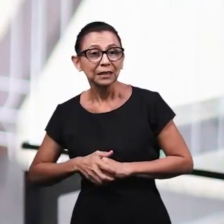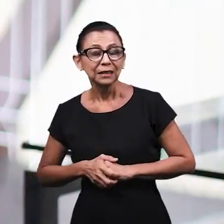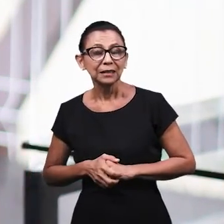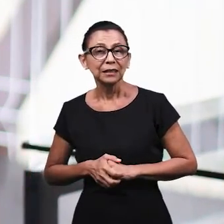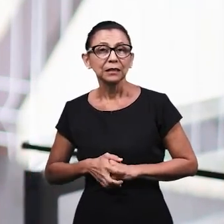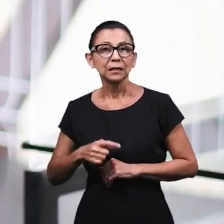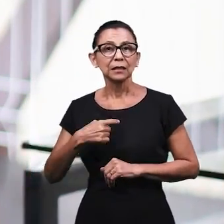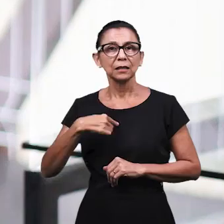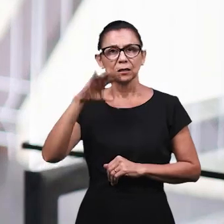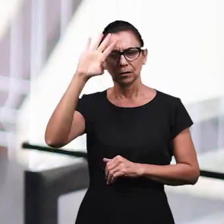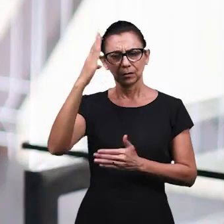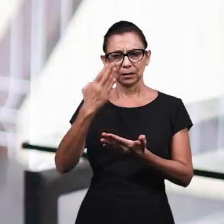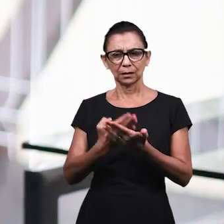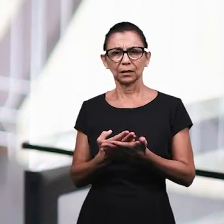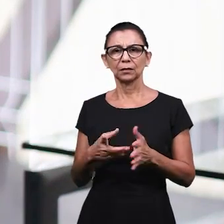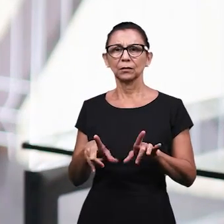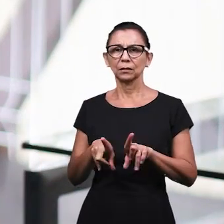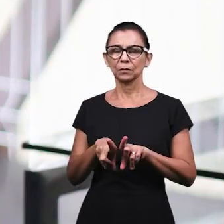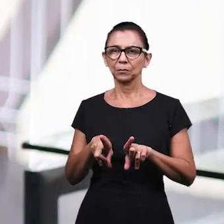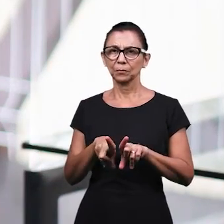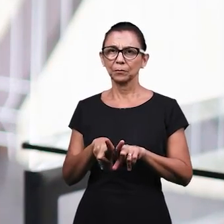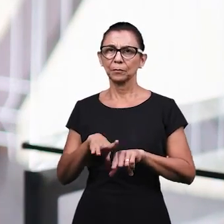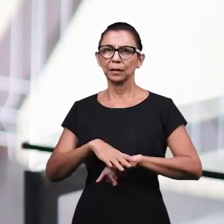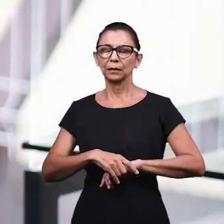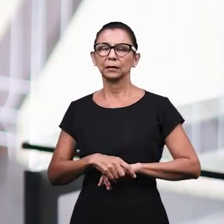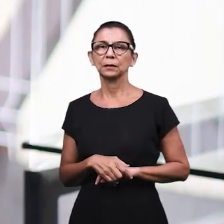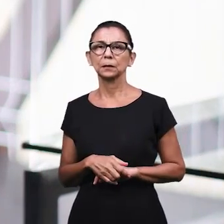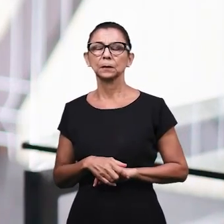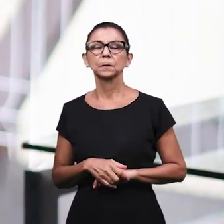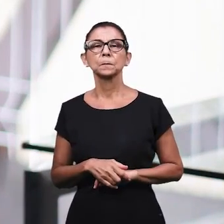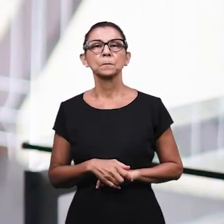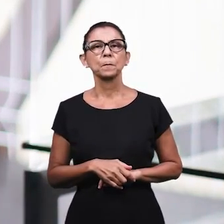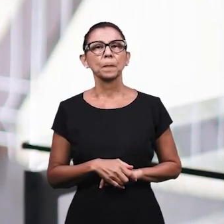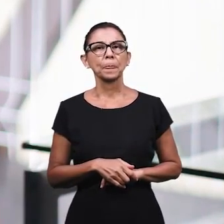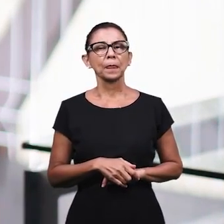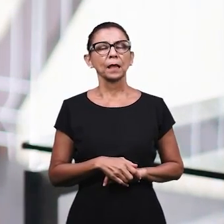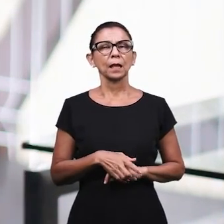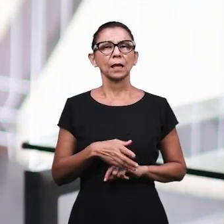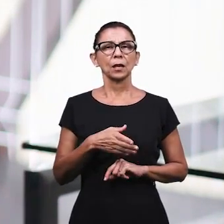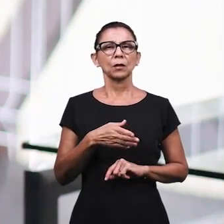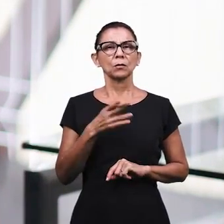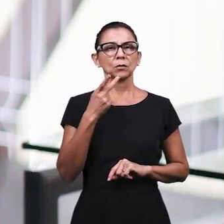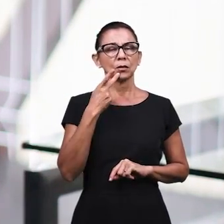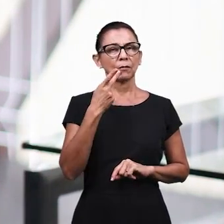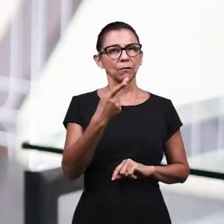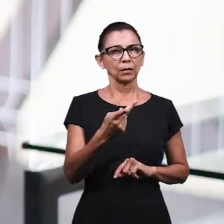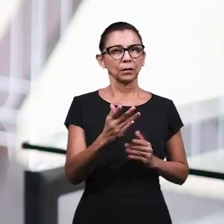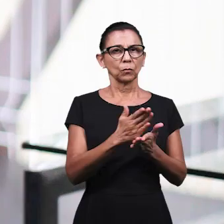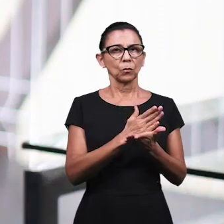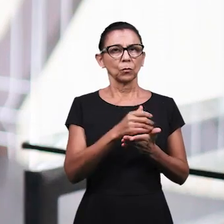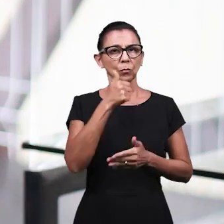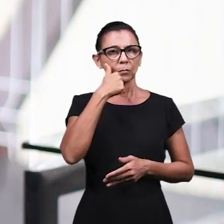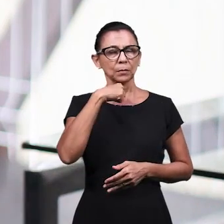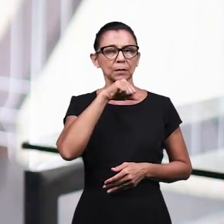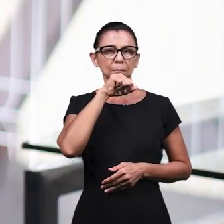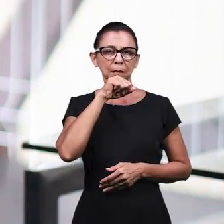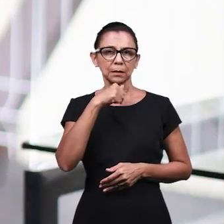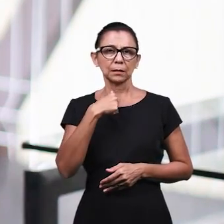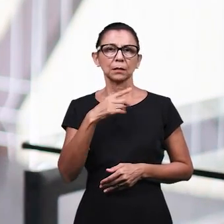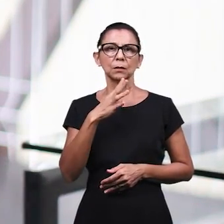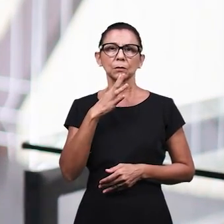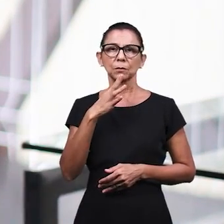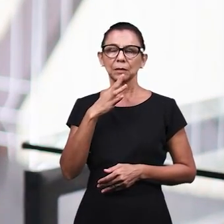eu creio também, porque eu conversei com muitas mães, que quando eu comentei do programa, as